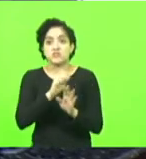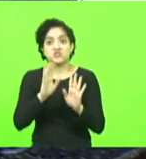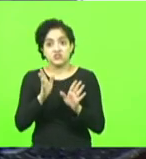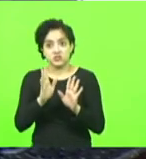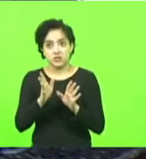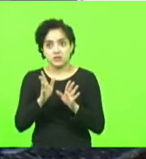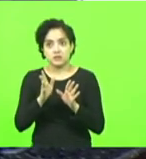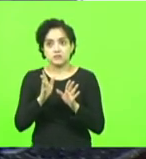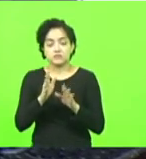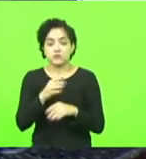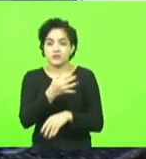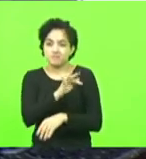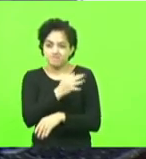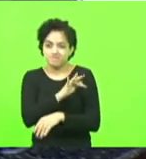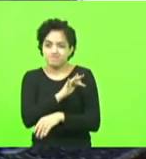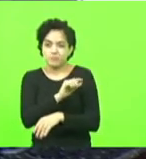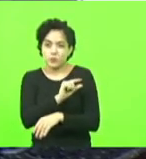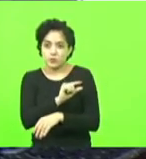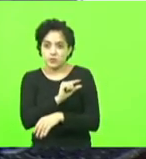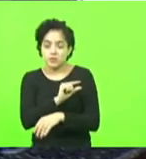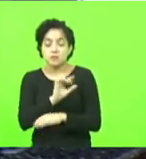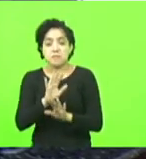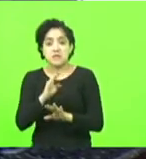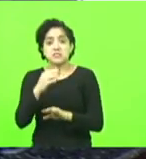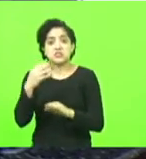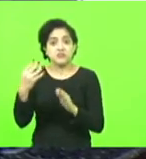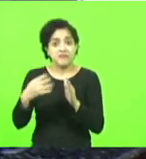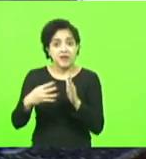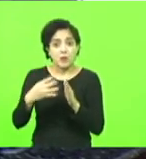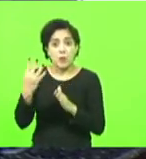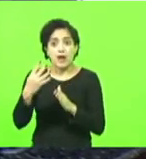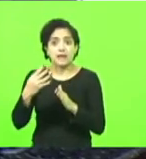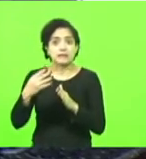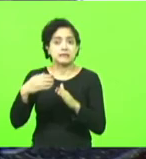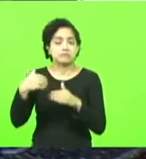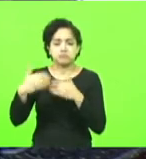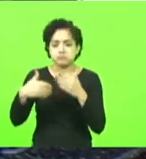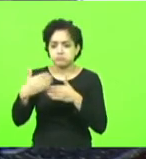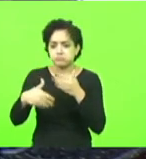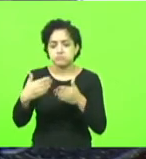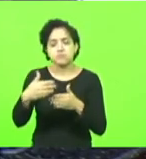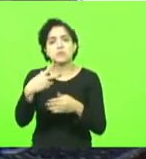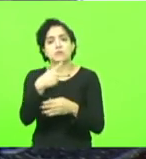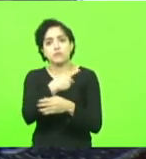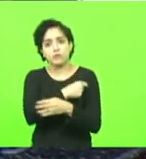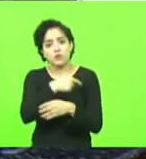Né? Mas, se tiver a quarta, quinta, sexta, décima, eu vou tomar.